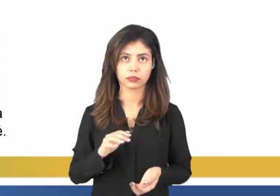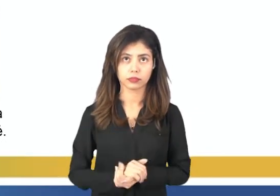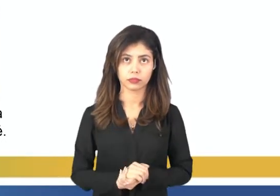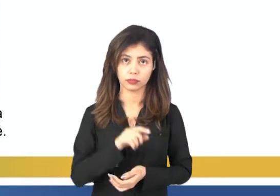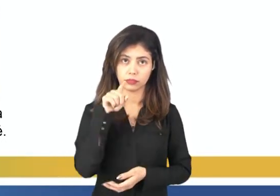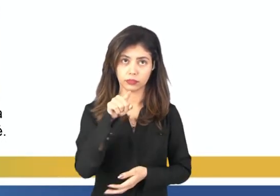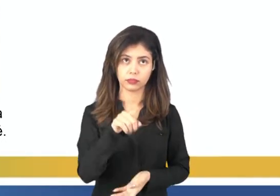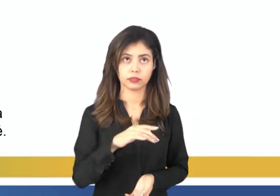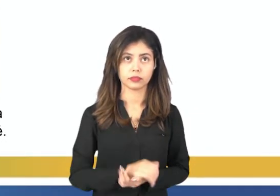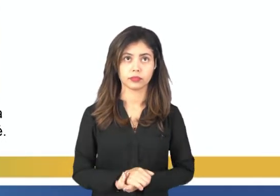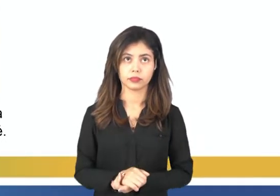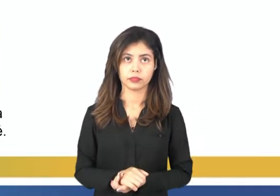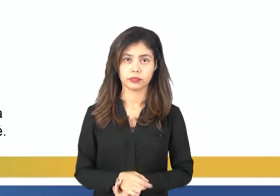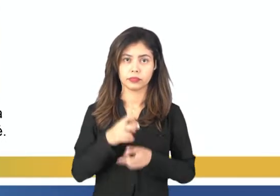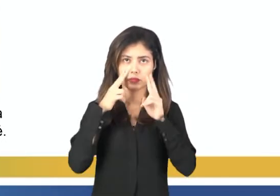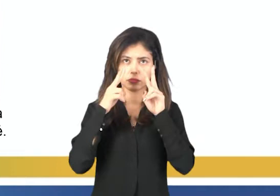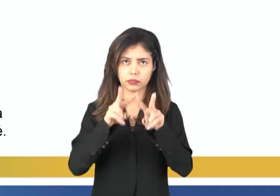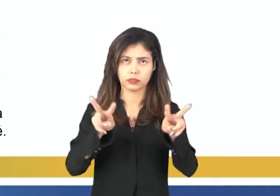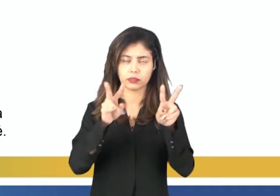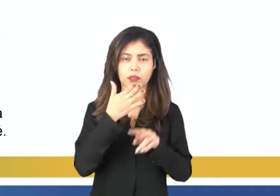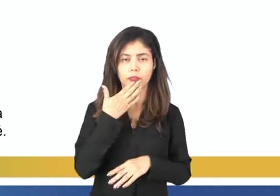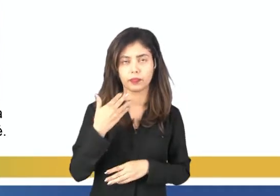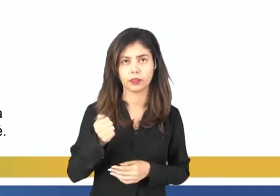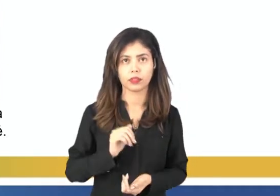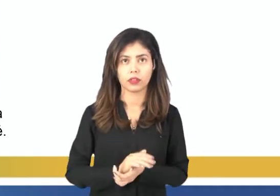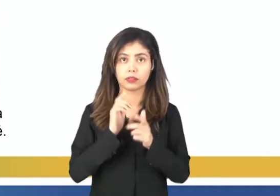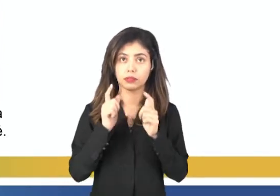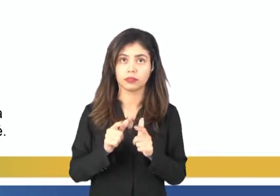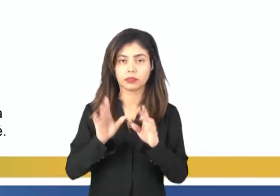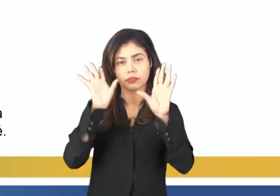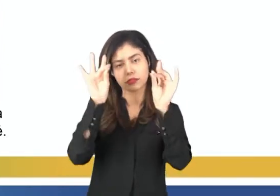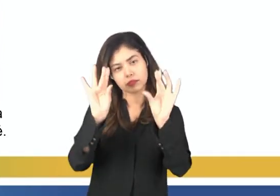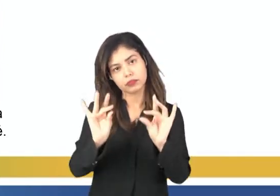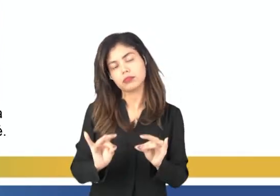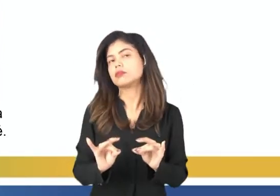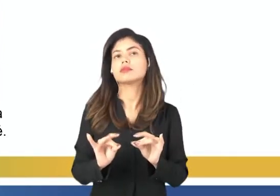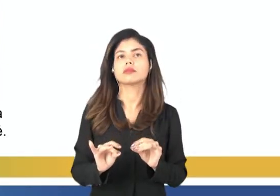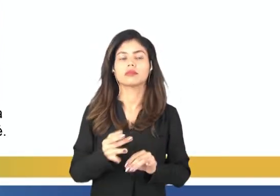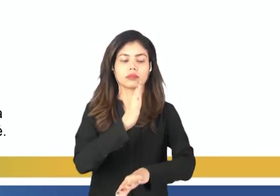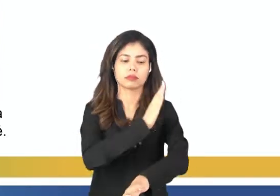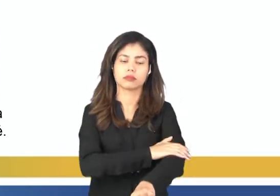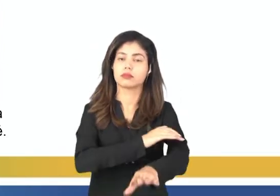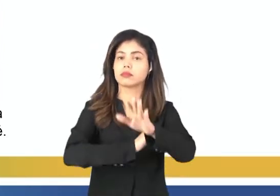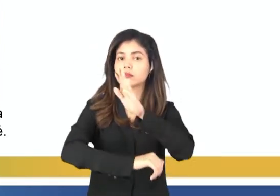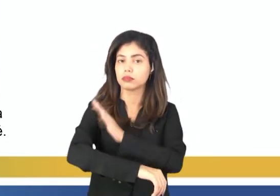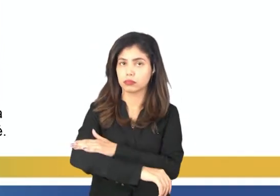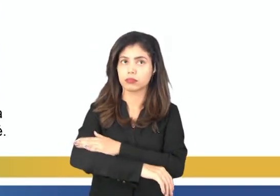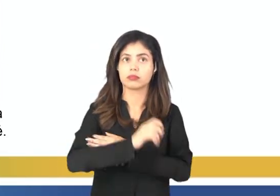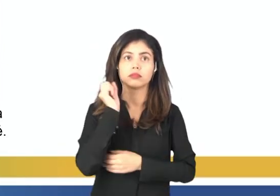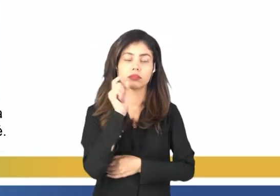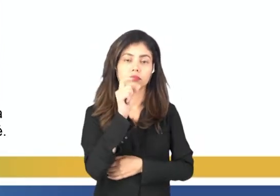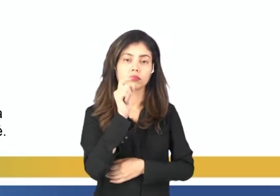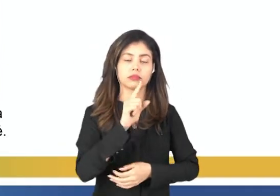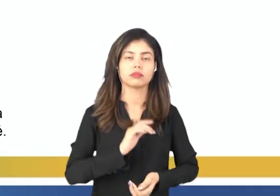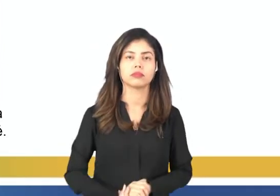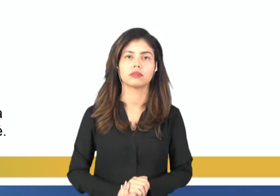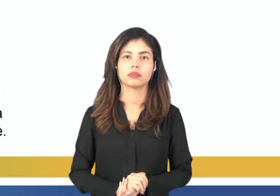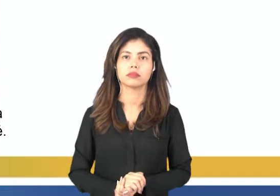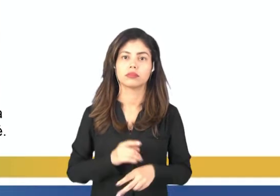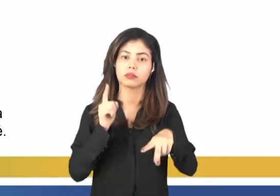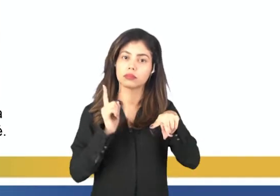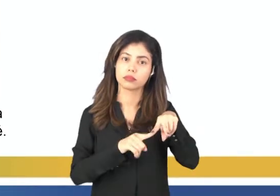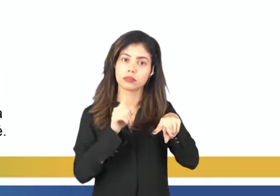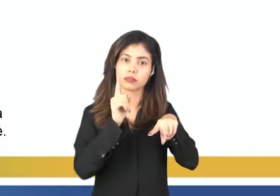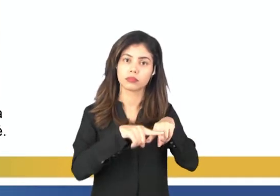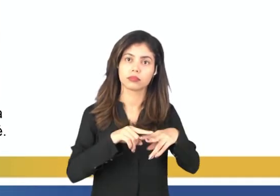e aqui a gente tem uma visão aí melhor da onde é que estão os nossos ossos dos membros superiores na representadas em azul e onde